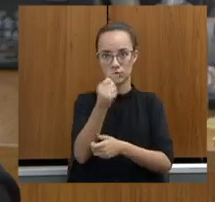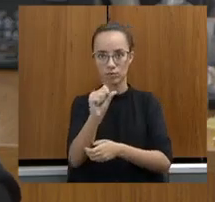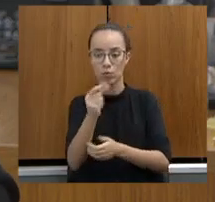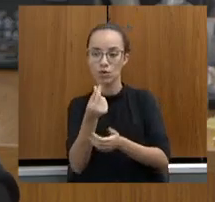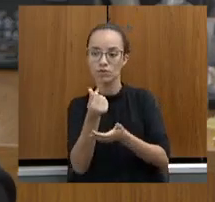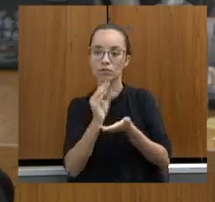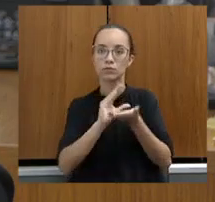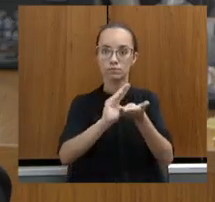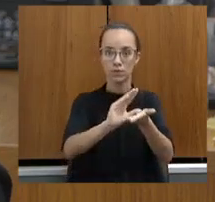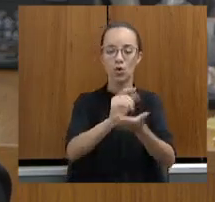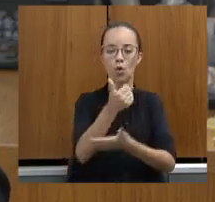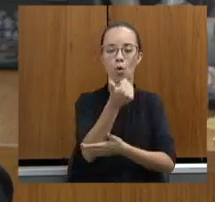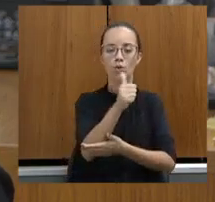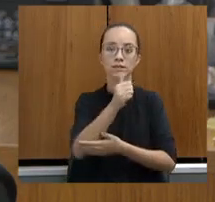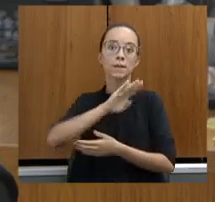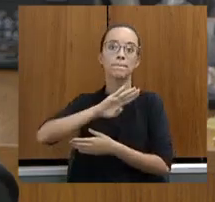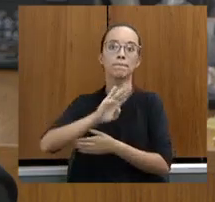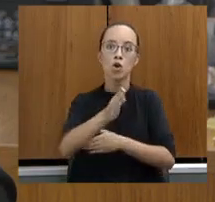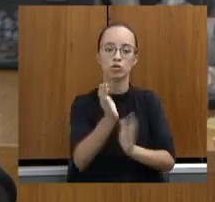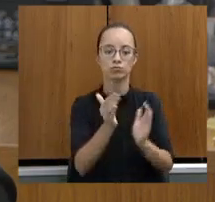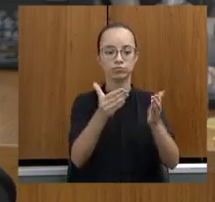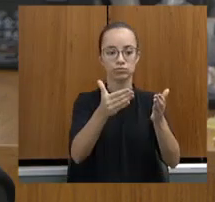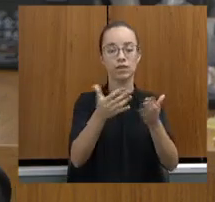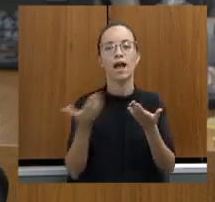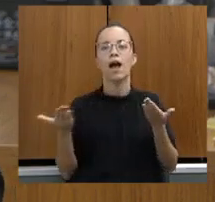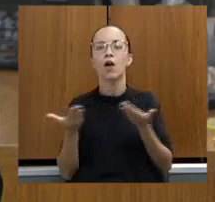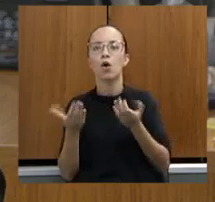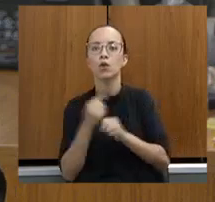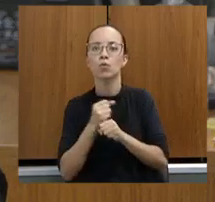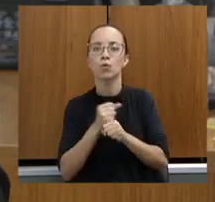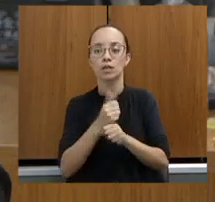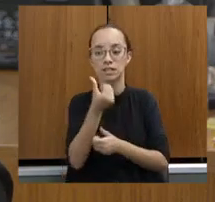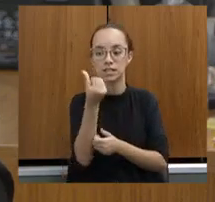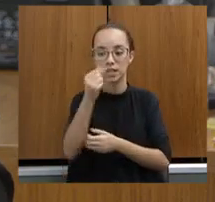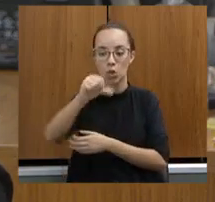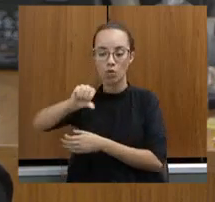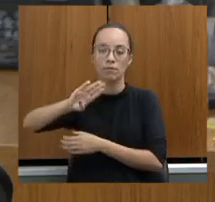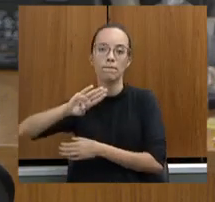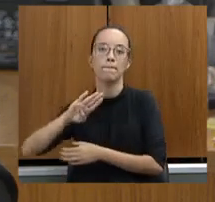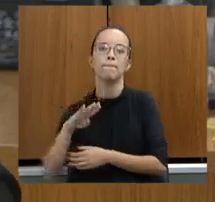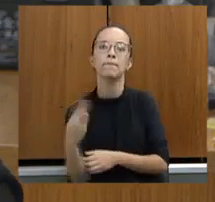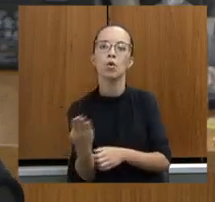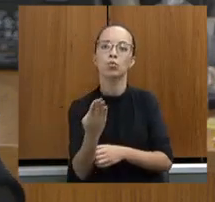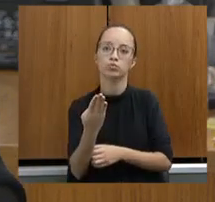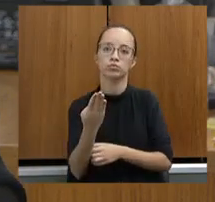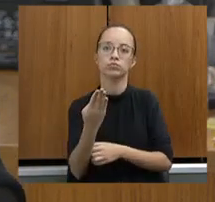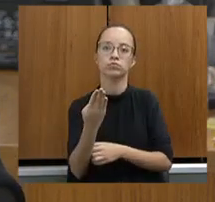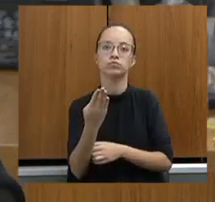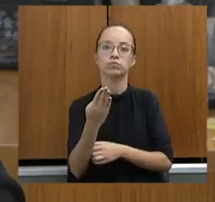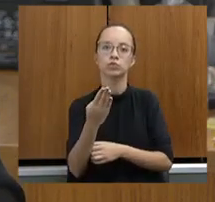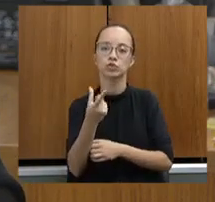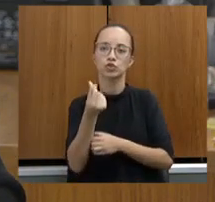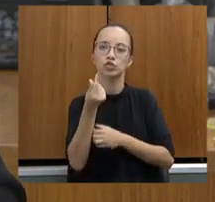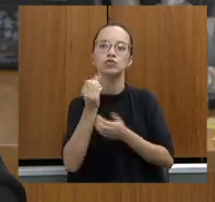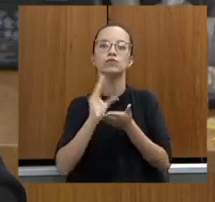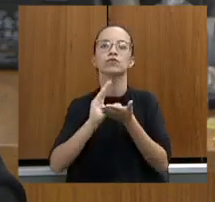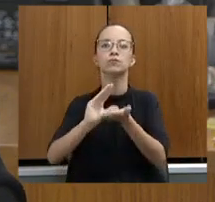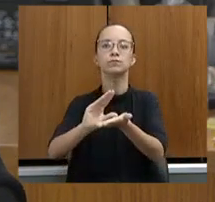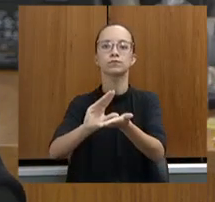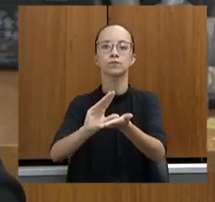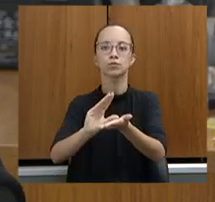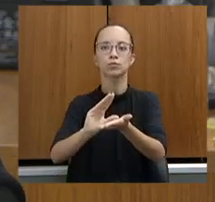investimento foi de 11 bilhões de reais esse ano a gente fecha com 19 bilhões de reais de investimento